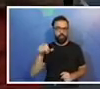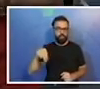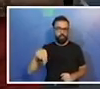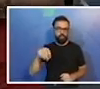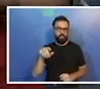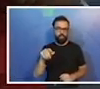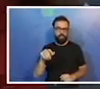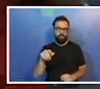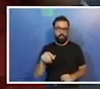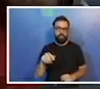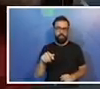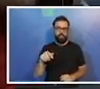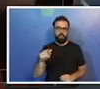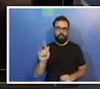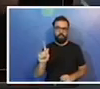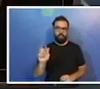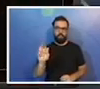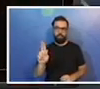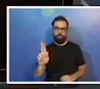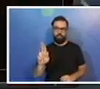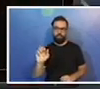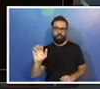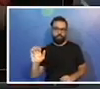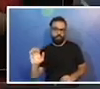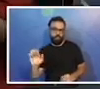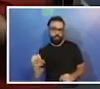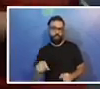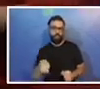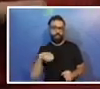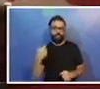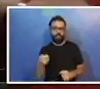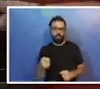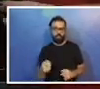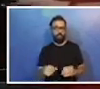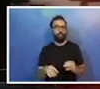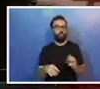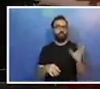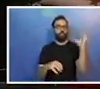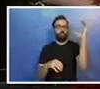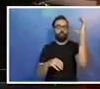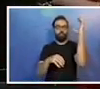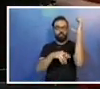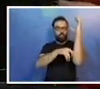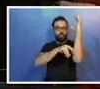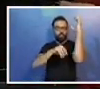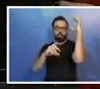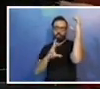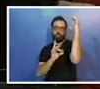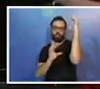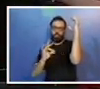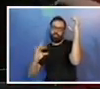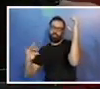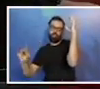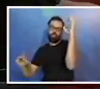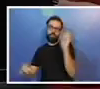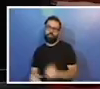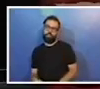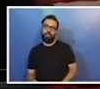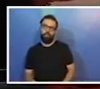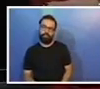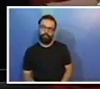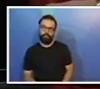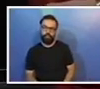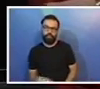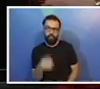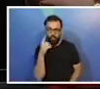as espécies estão protegidas, estão naturais. Olha embaixo do manguezal, olha embaixo da